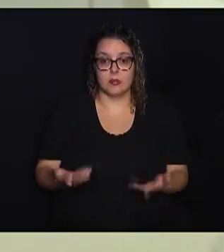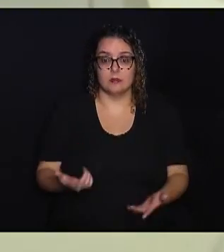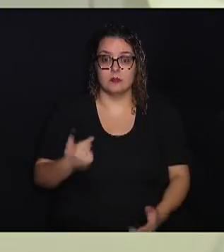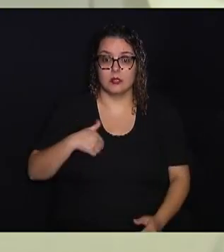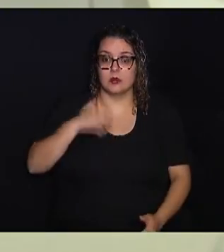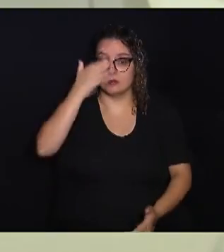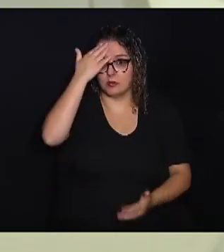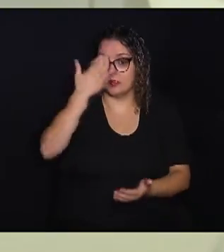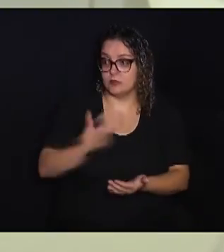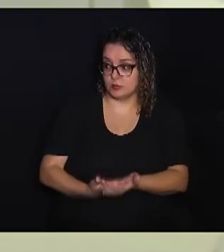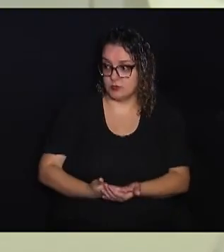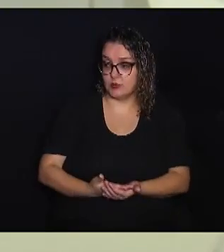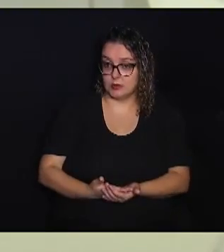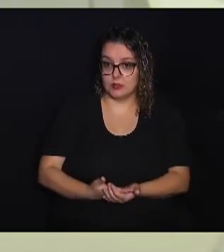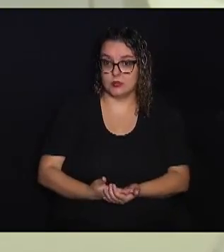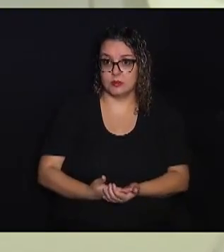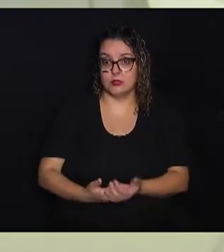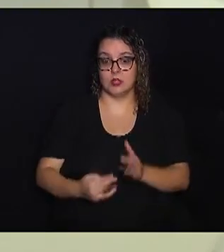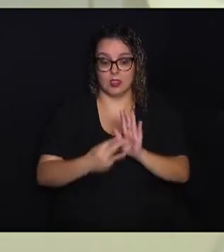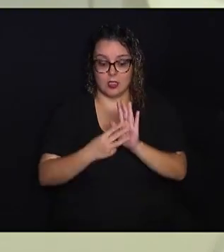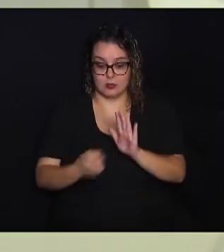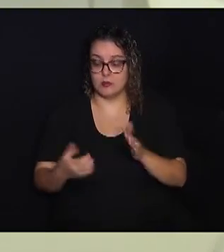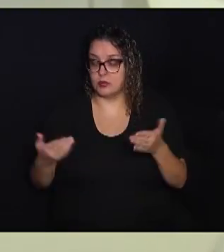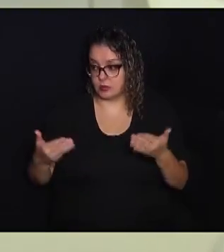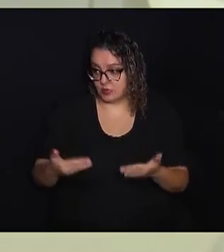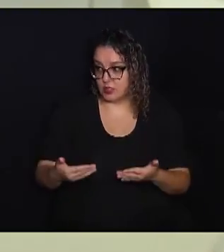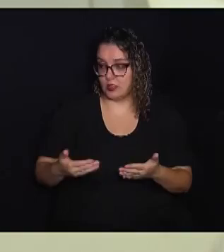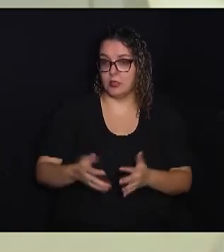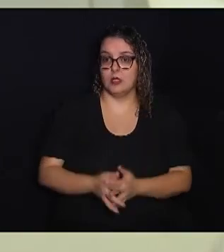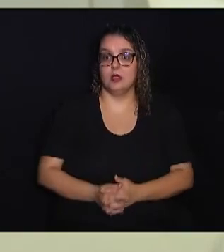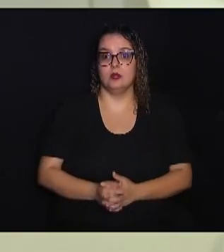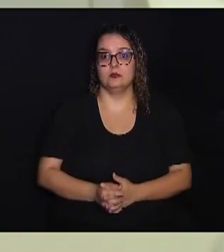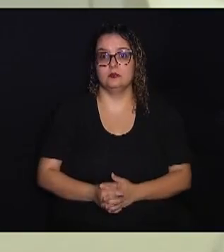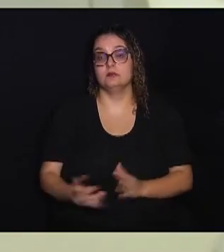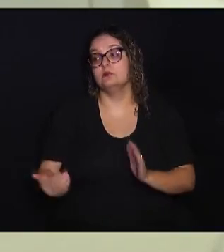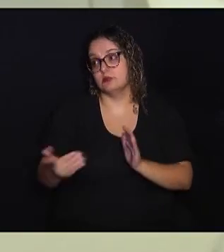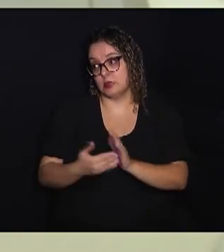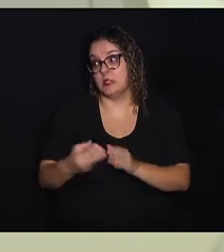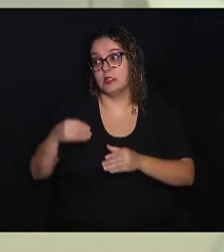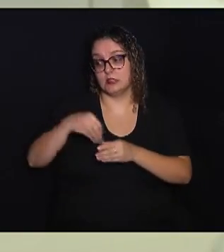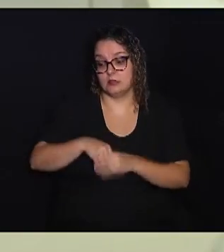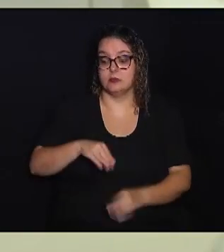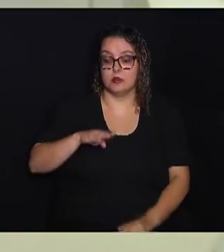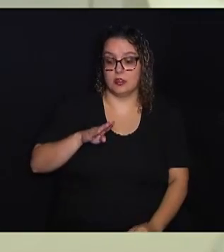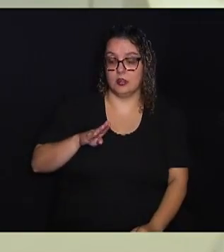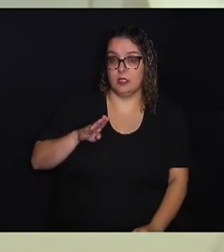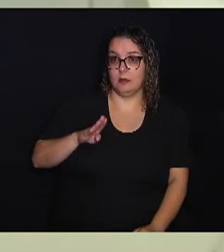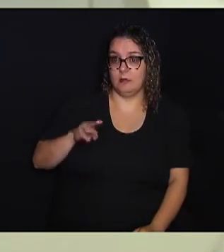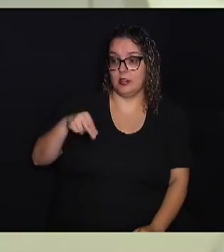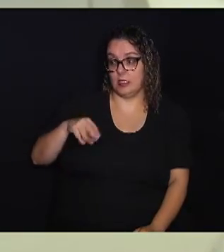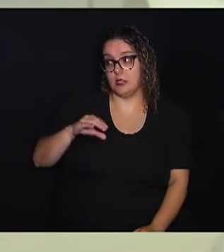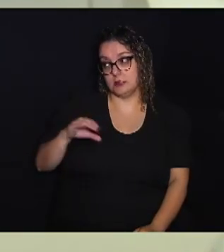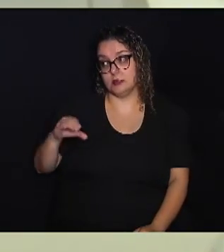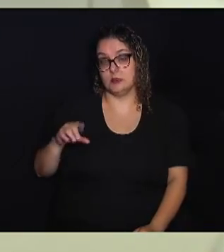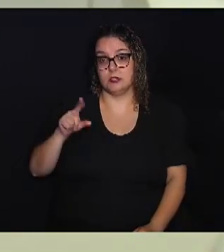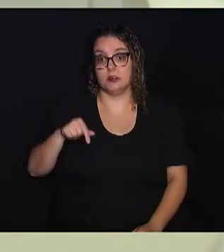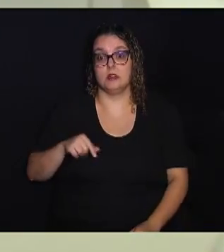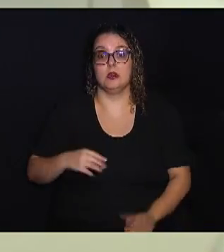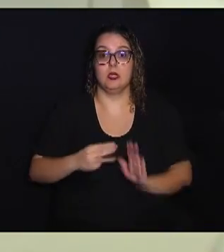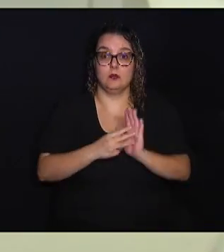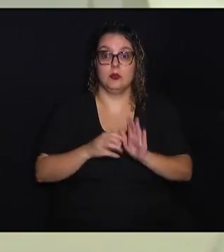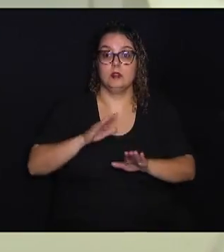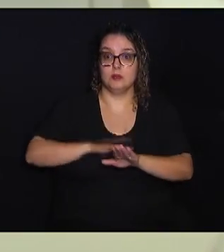que as metodologias atuais, até mesmo dentro da BNCC, que são as metodologias ativas que nós